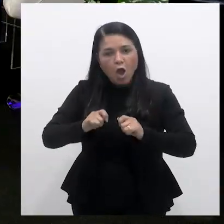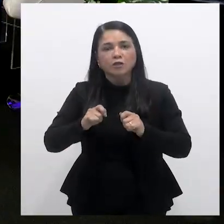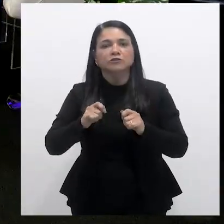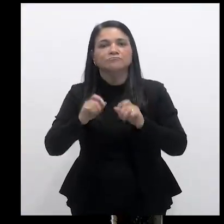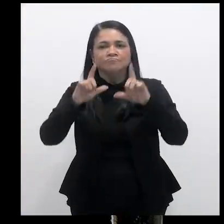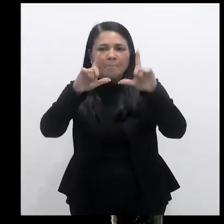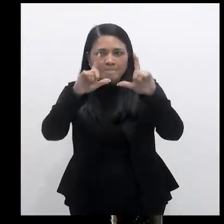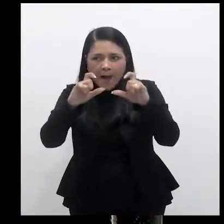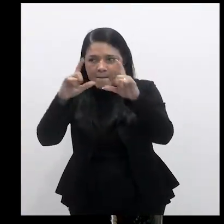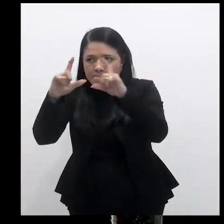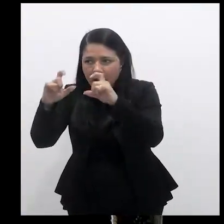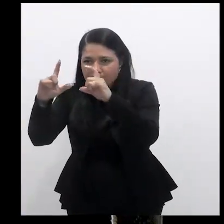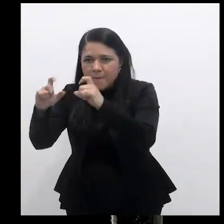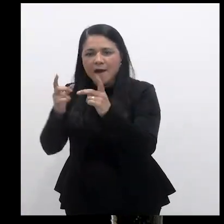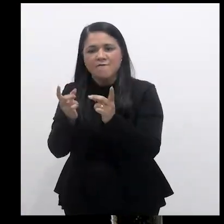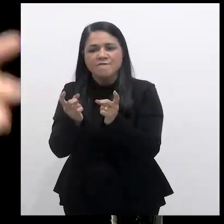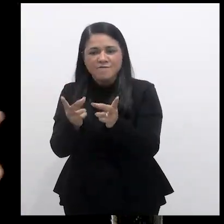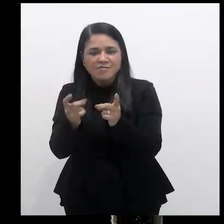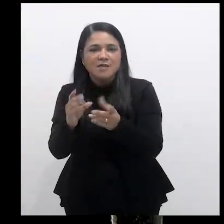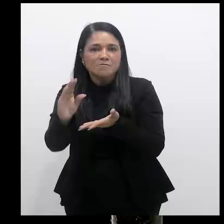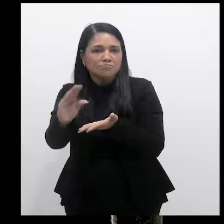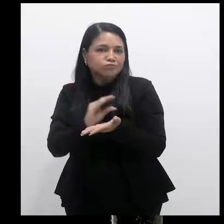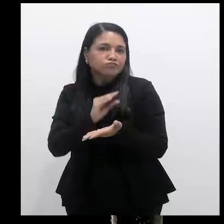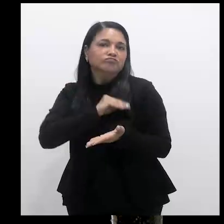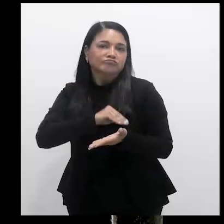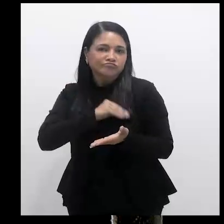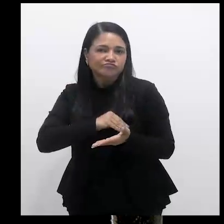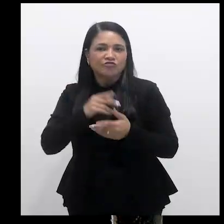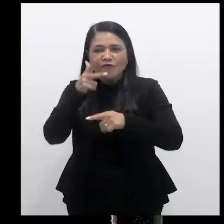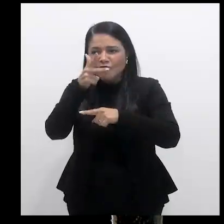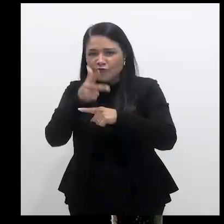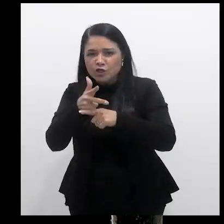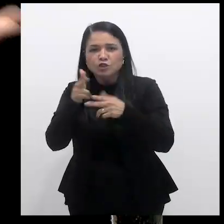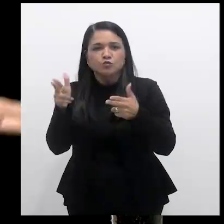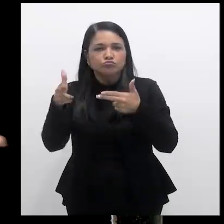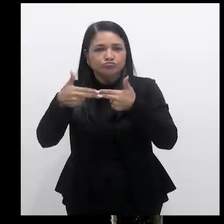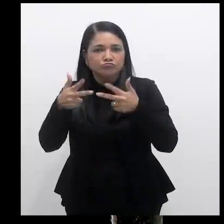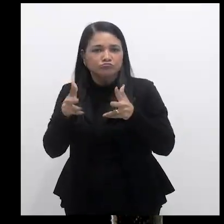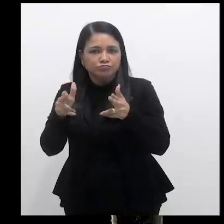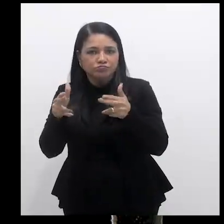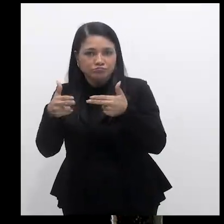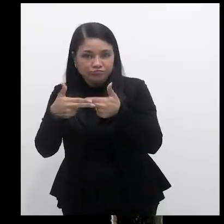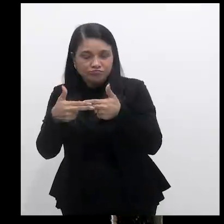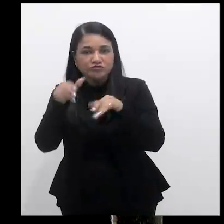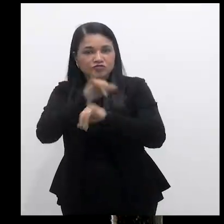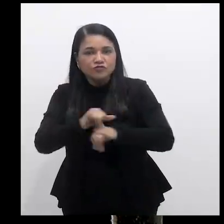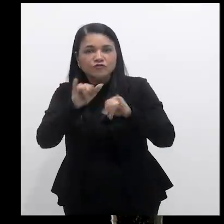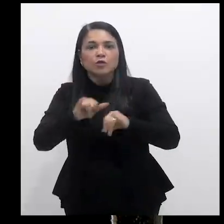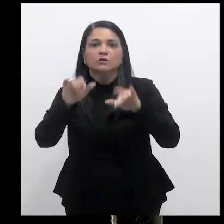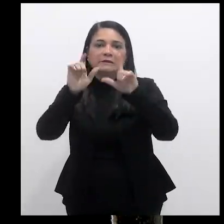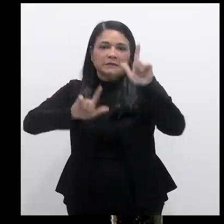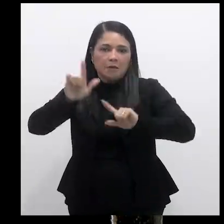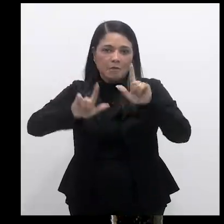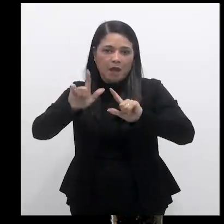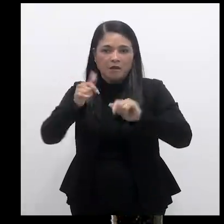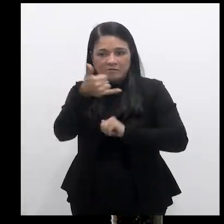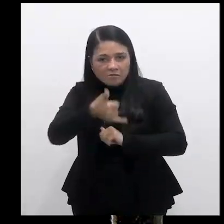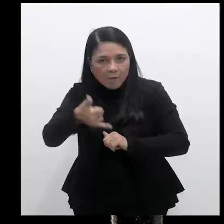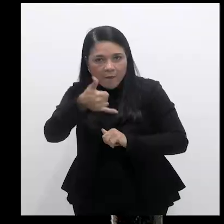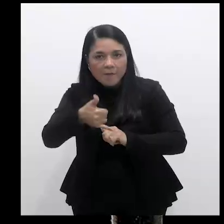você monetizar tirando fotos, fazendo vídeos, edições e divulgando seu próprio trabalho, né?